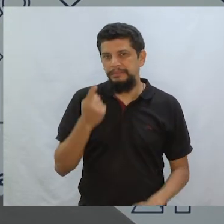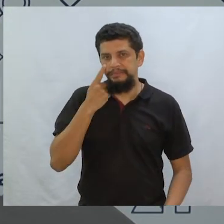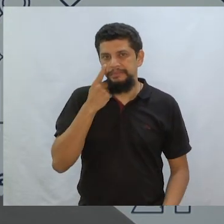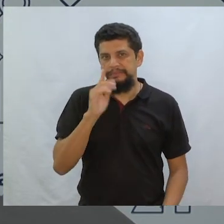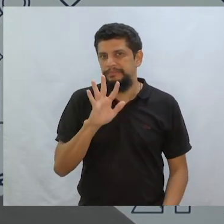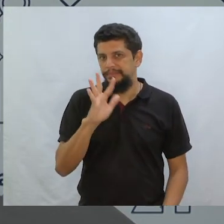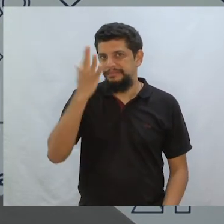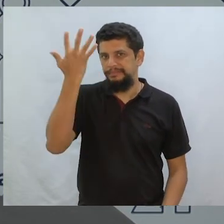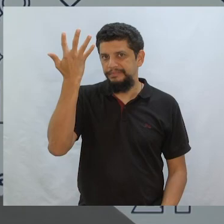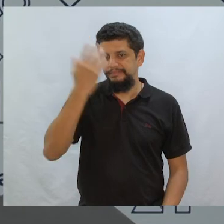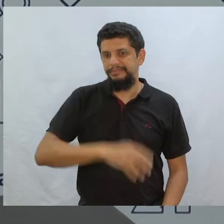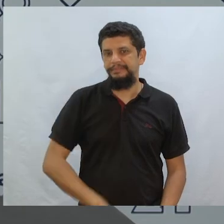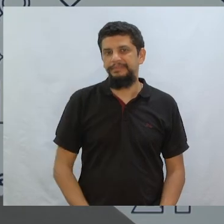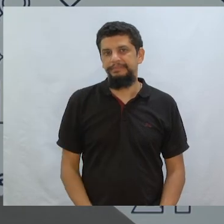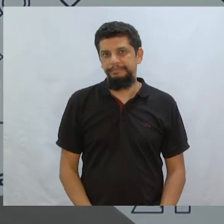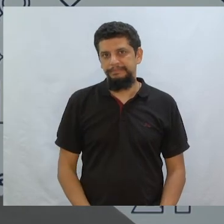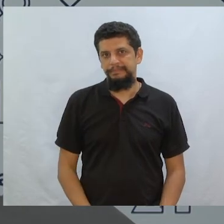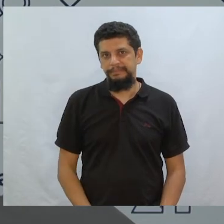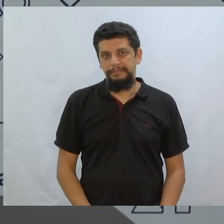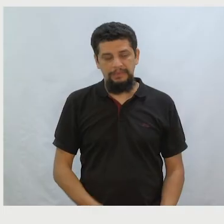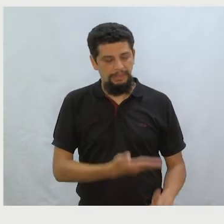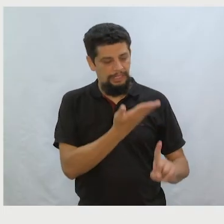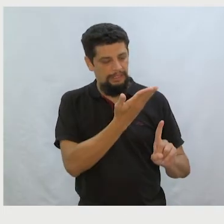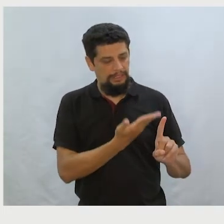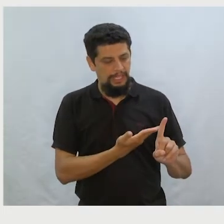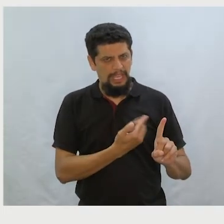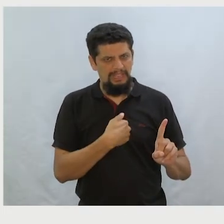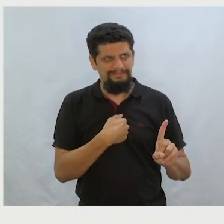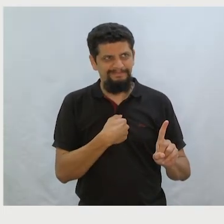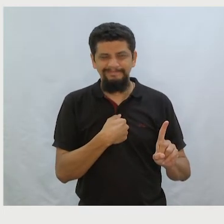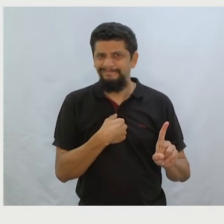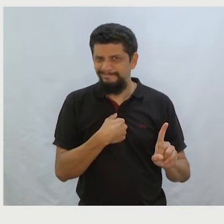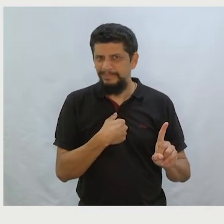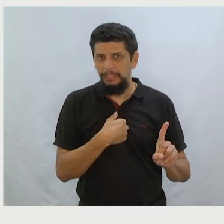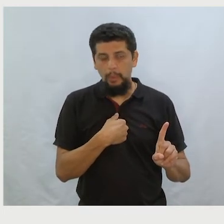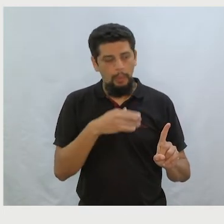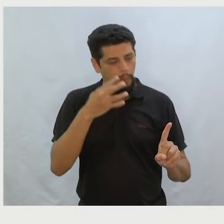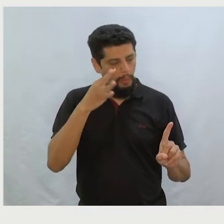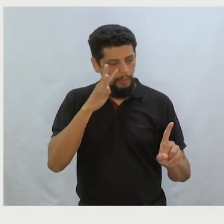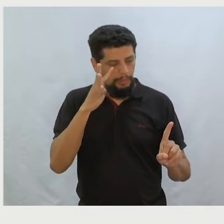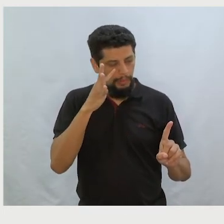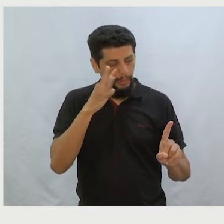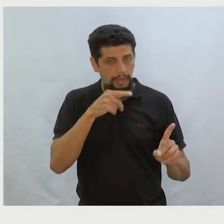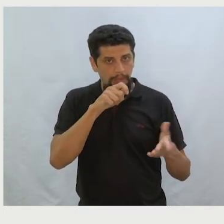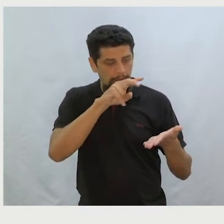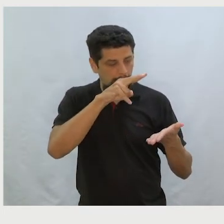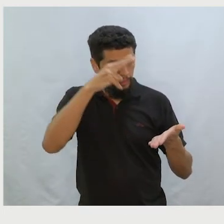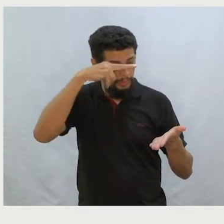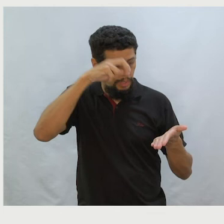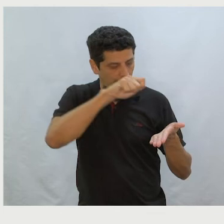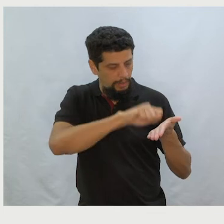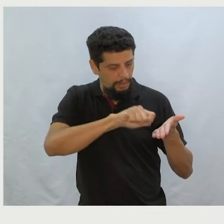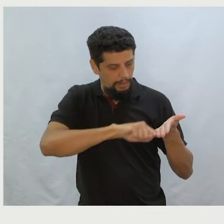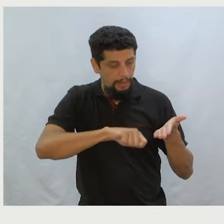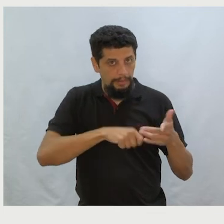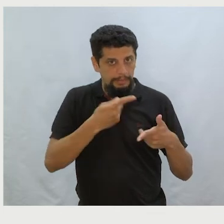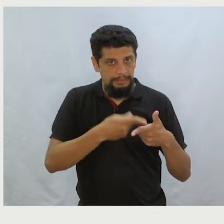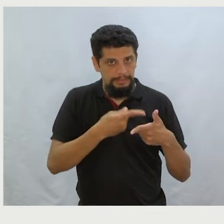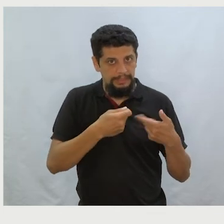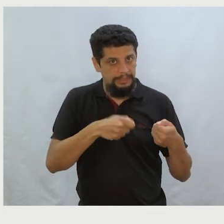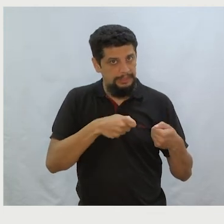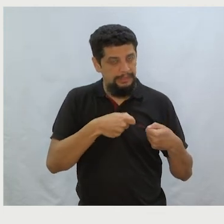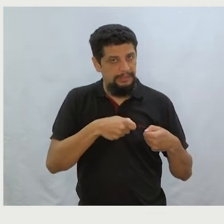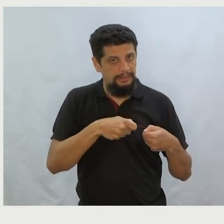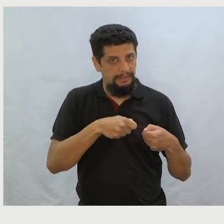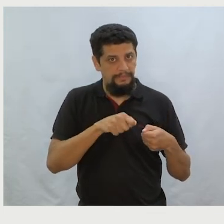vamos ver o que aconteceu Guilherme eu fiquei muito impressionado com a história que você escreveu você precisa fazer mais